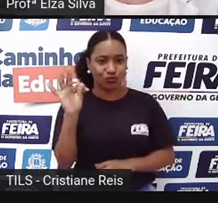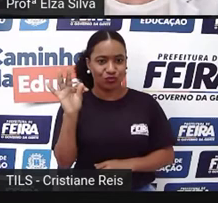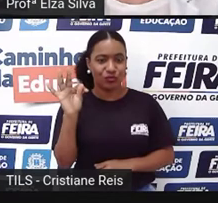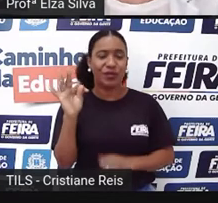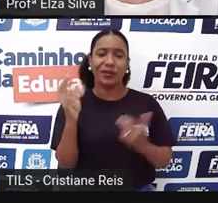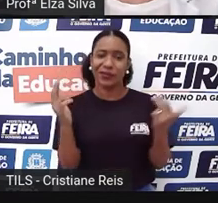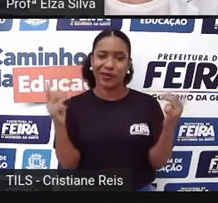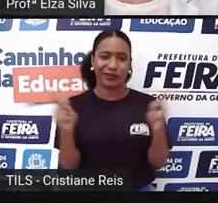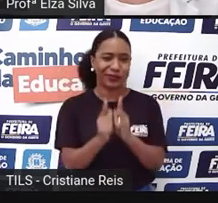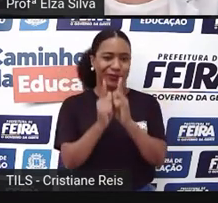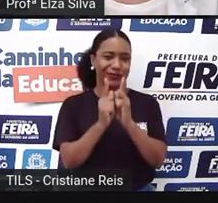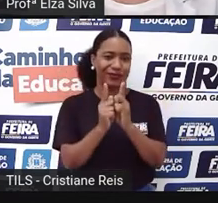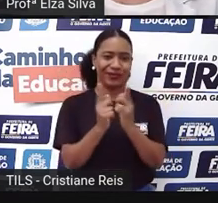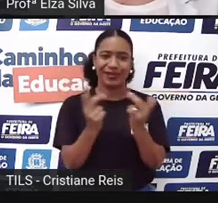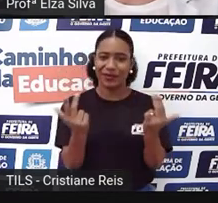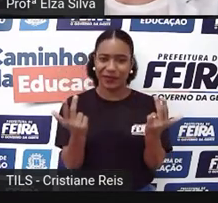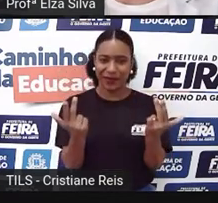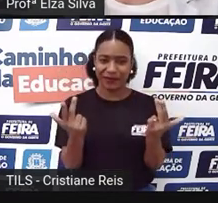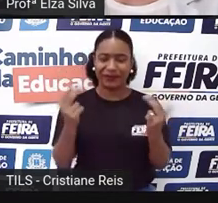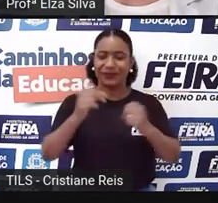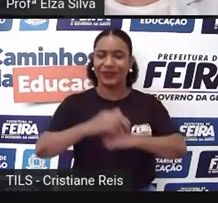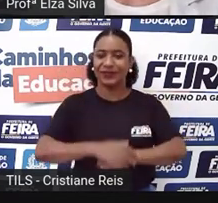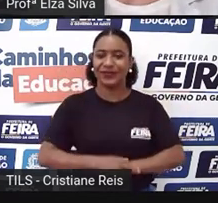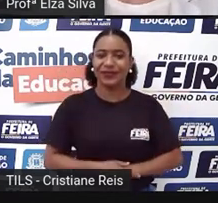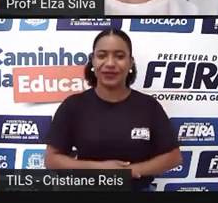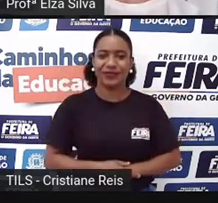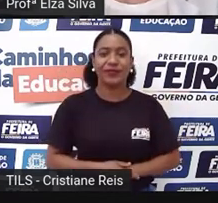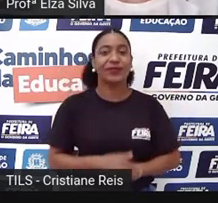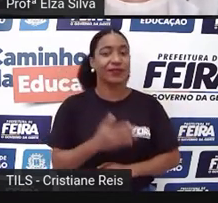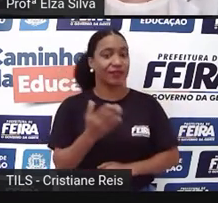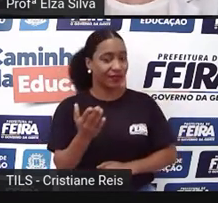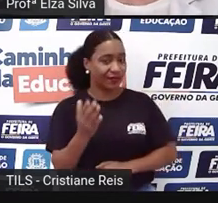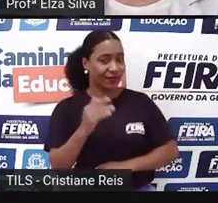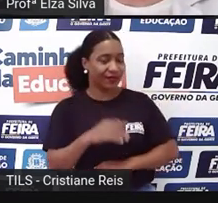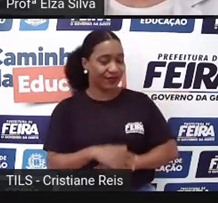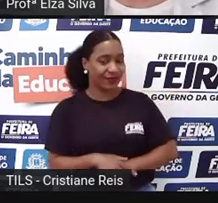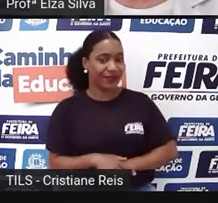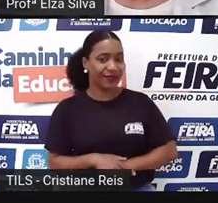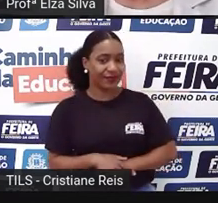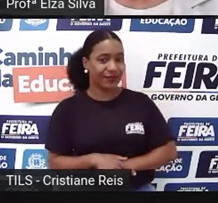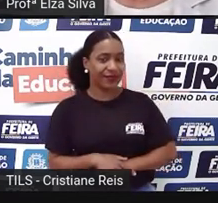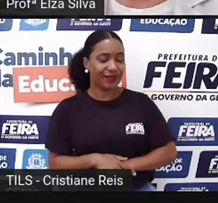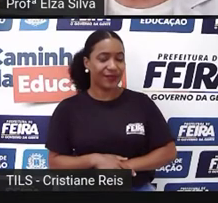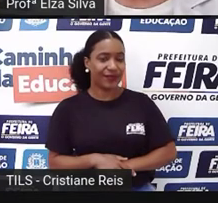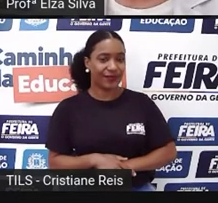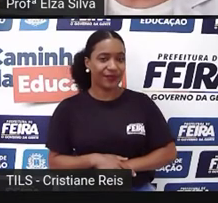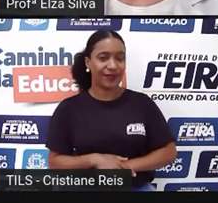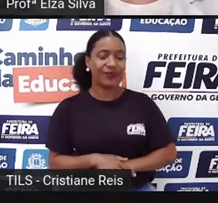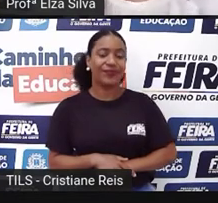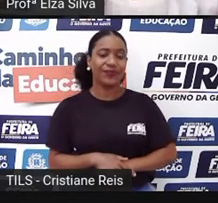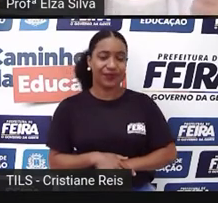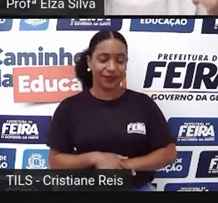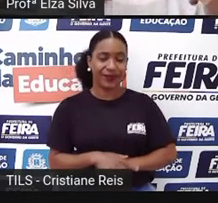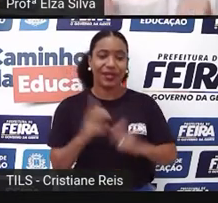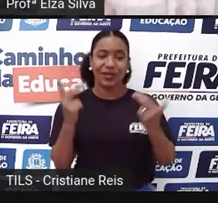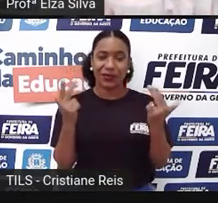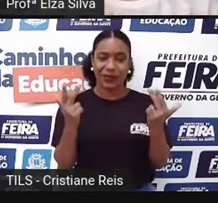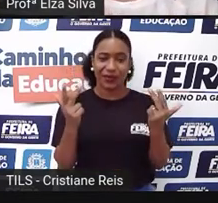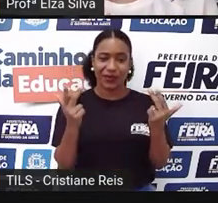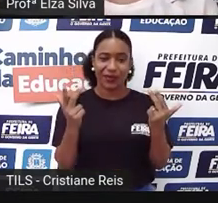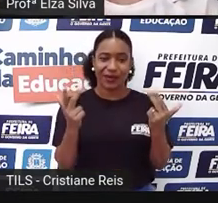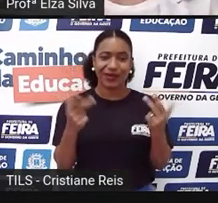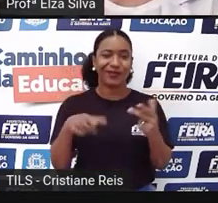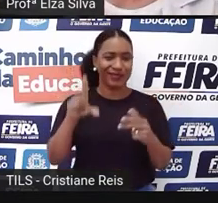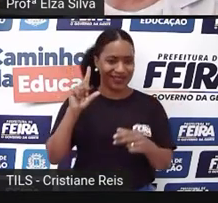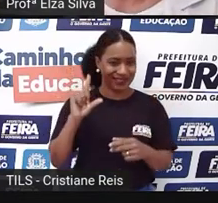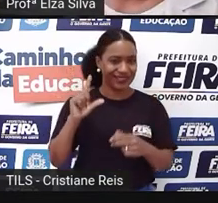situação, I dislike dance samba or I don't like to dance samba. É a mesma situação que eu